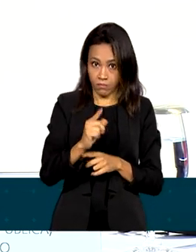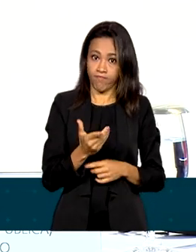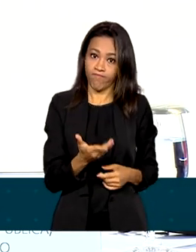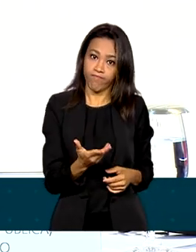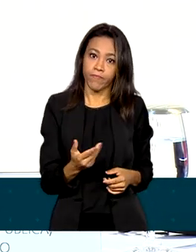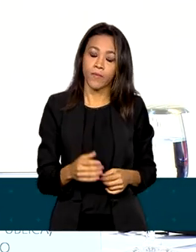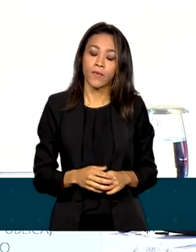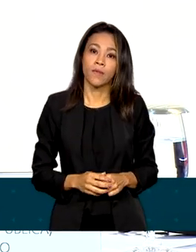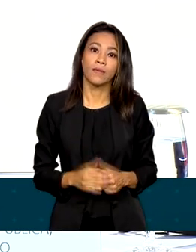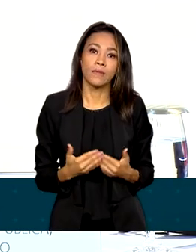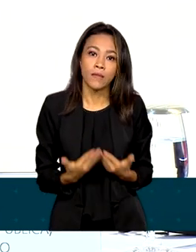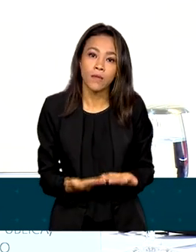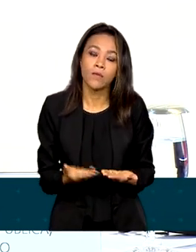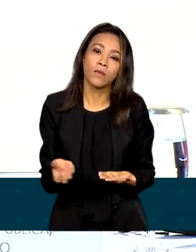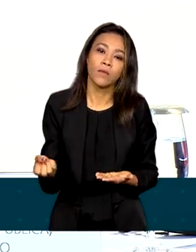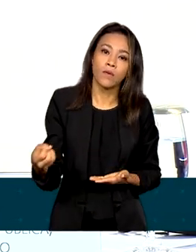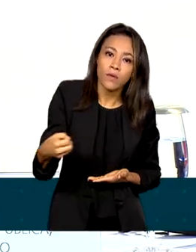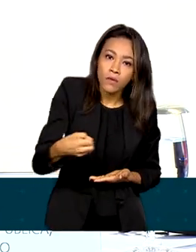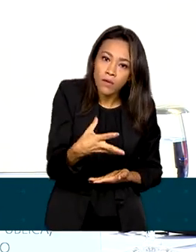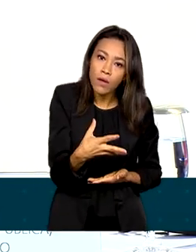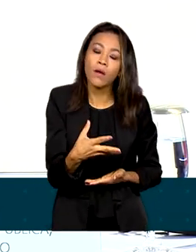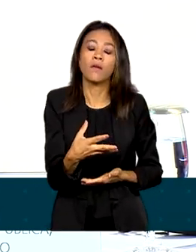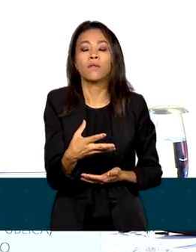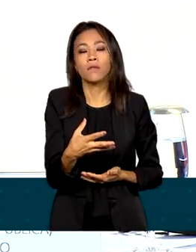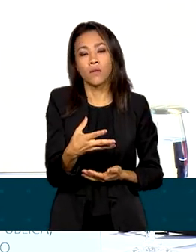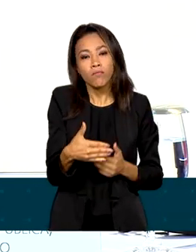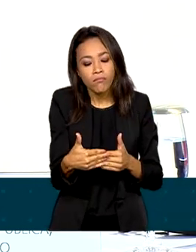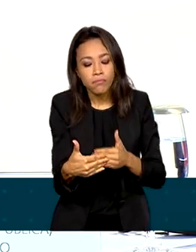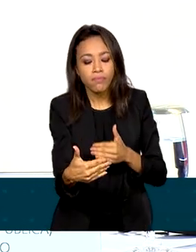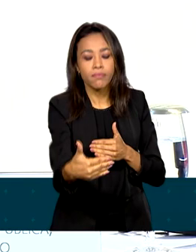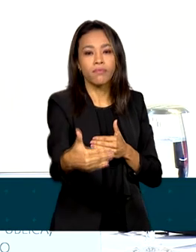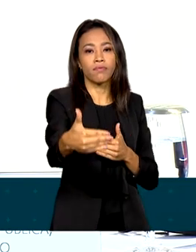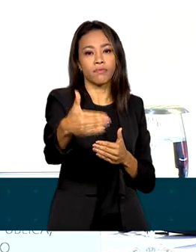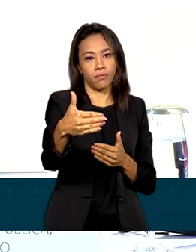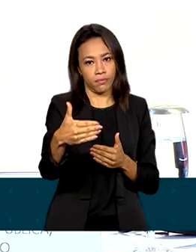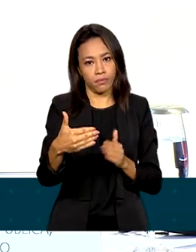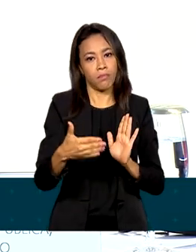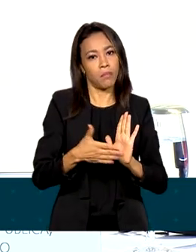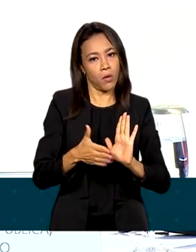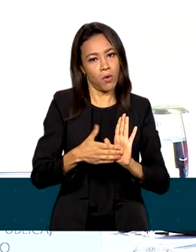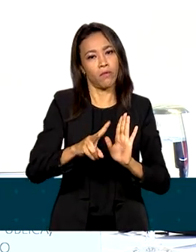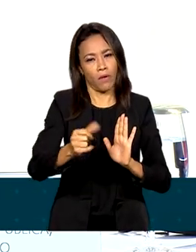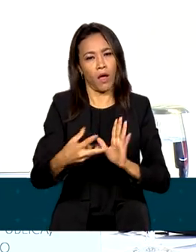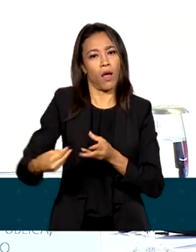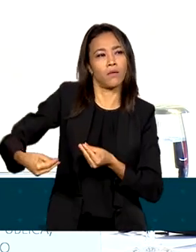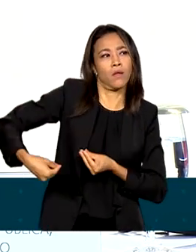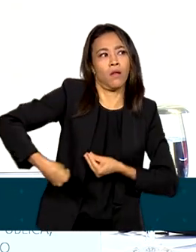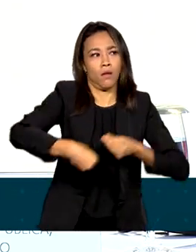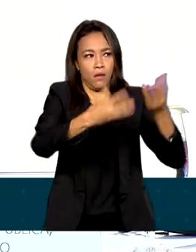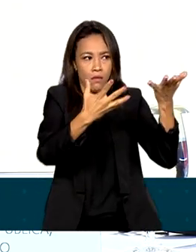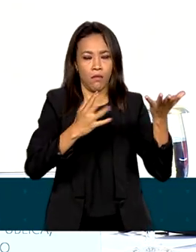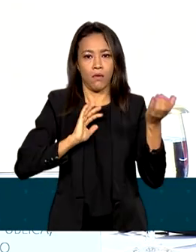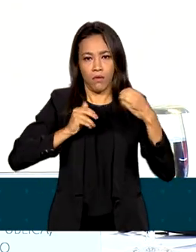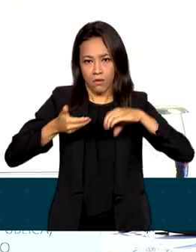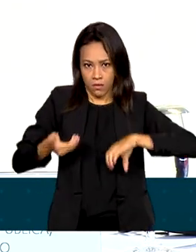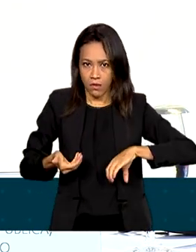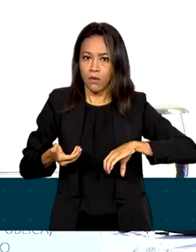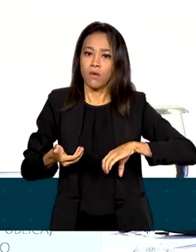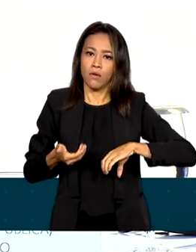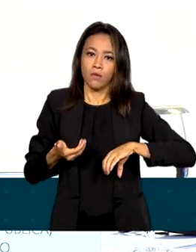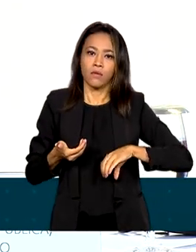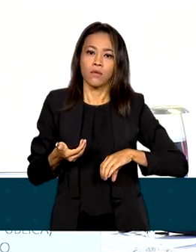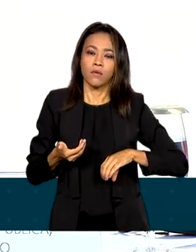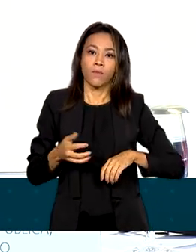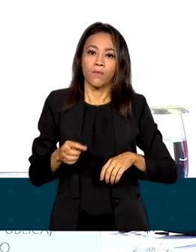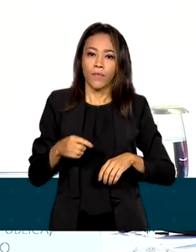Então, a nova ancoragem que deve ser encaminhada agora ao Congresso Nacional, ela